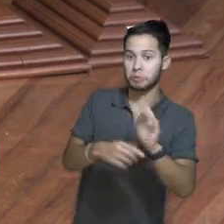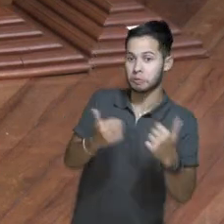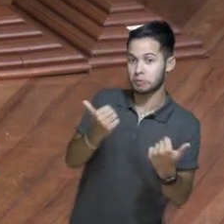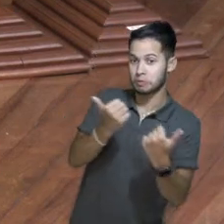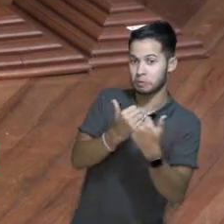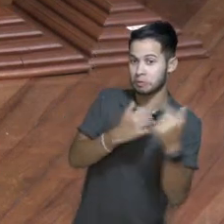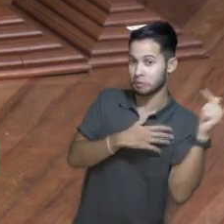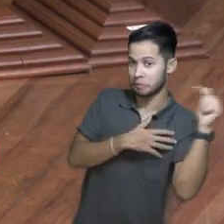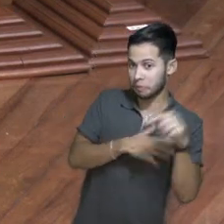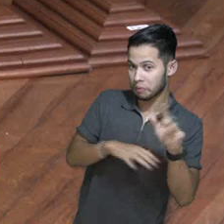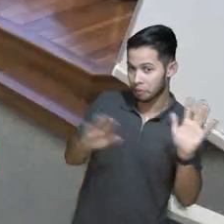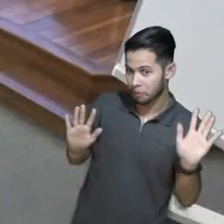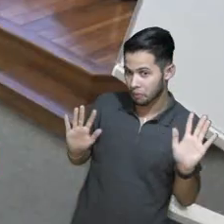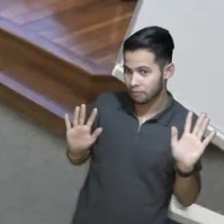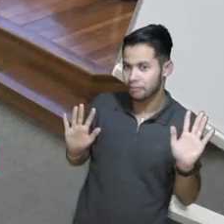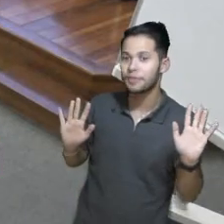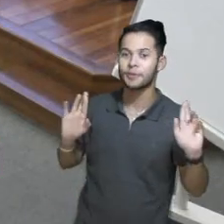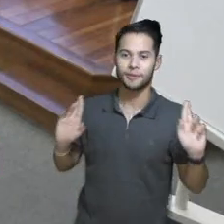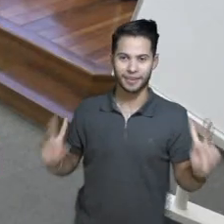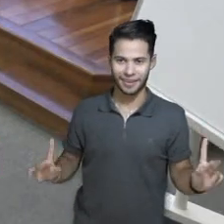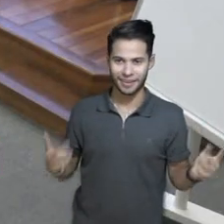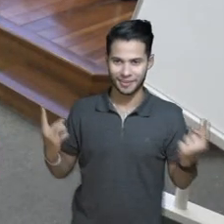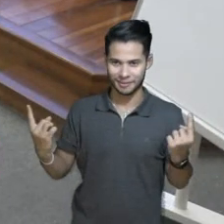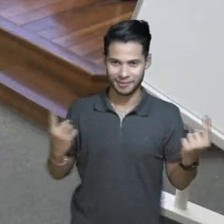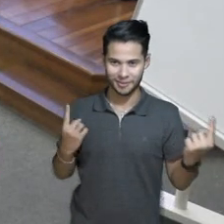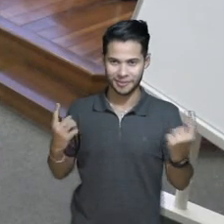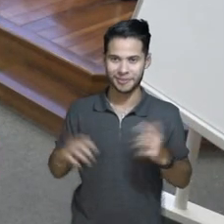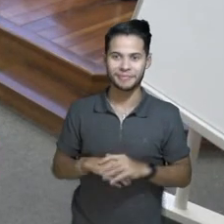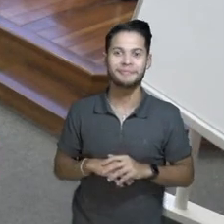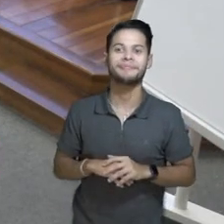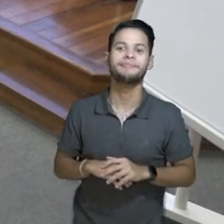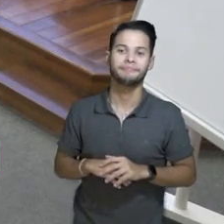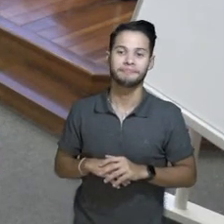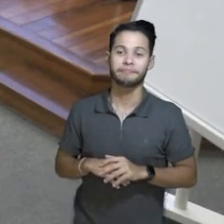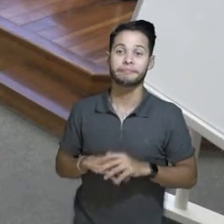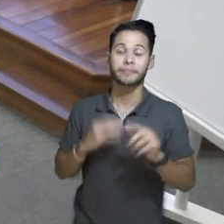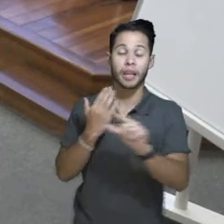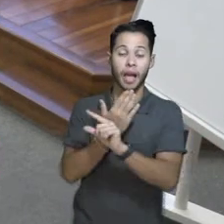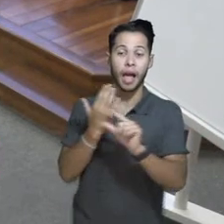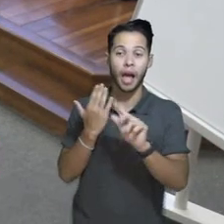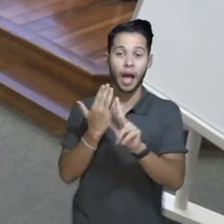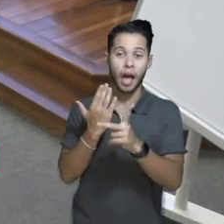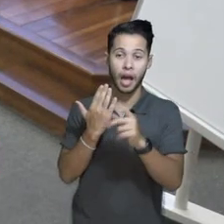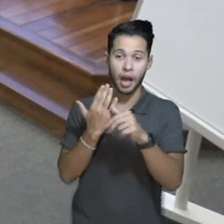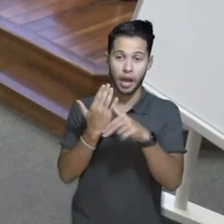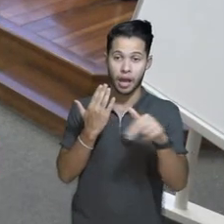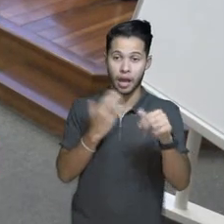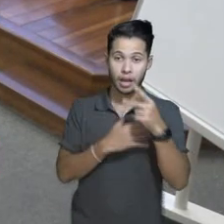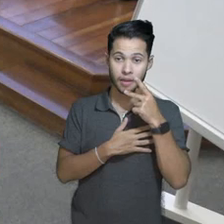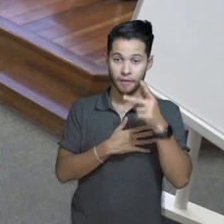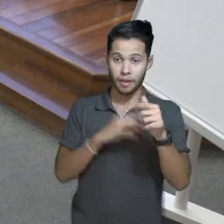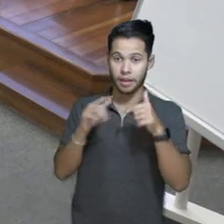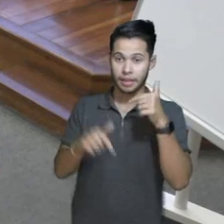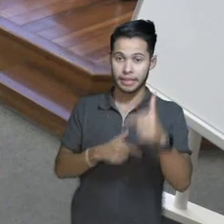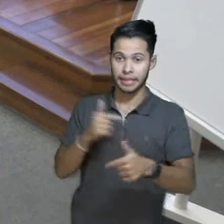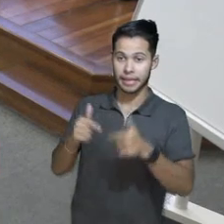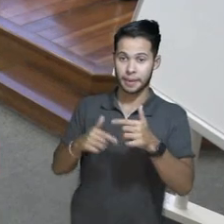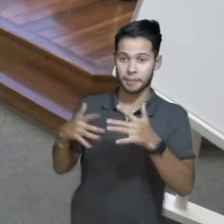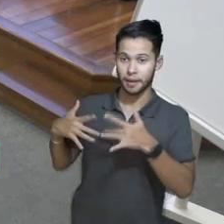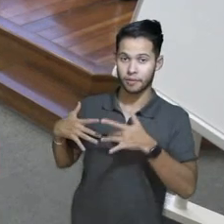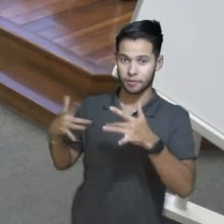né Vamos passar então a han har ela vai falar que o trabalho voluntário é entendido tá